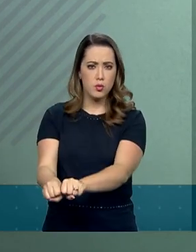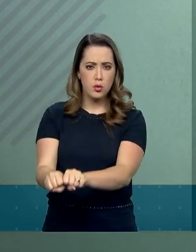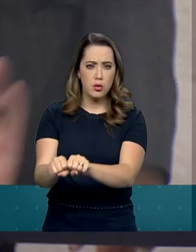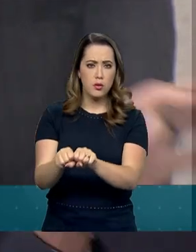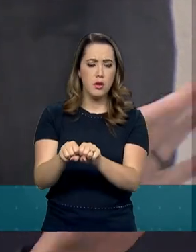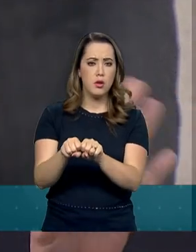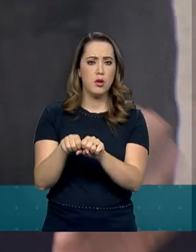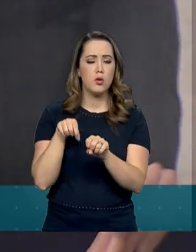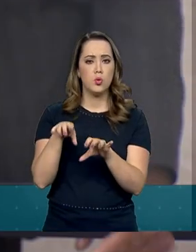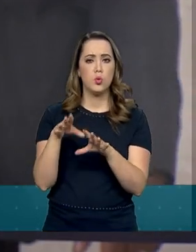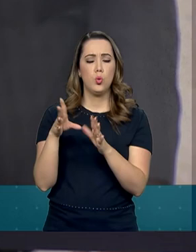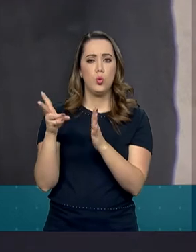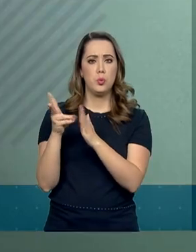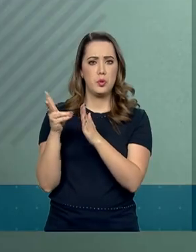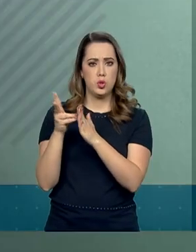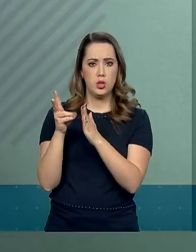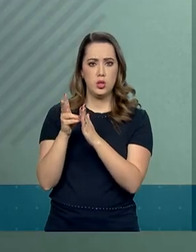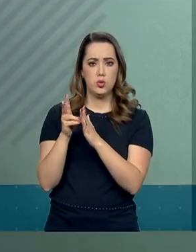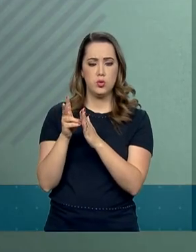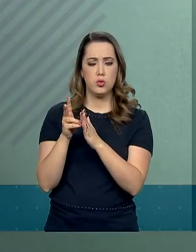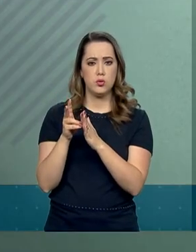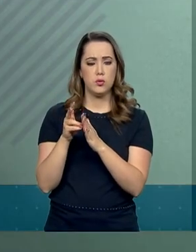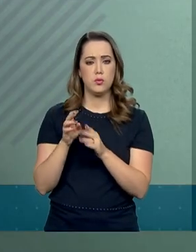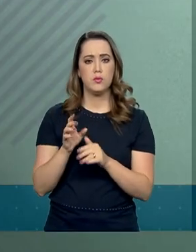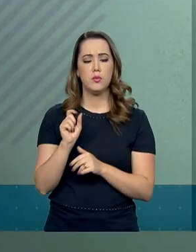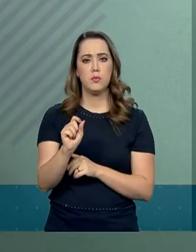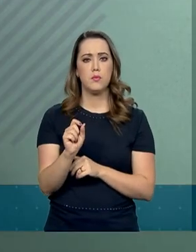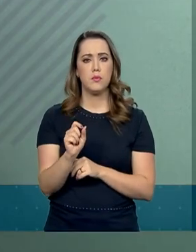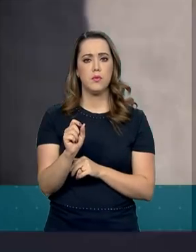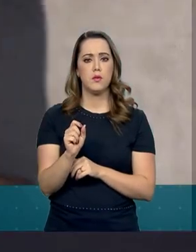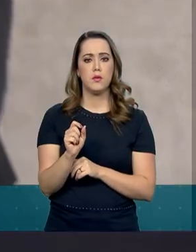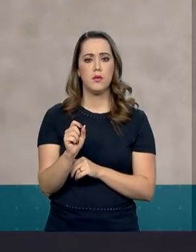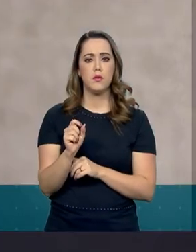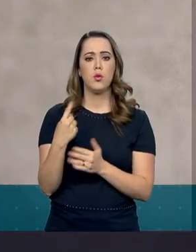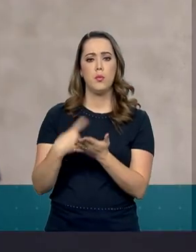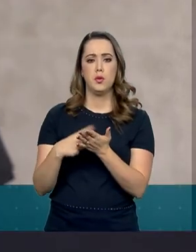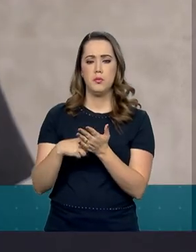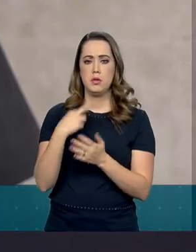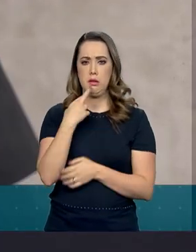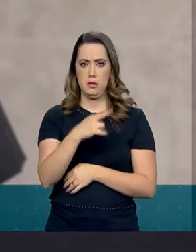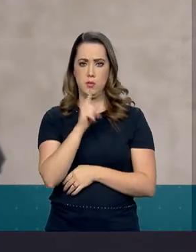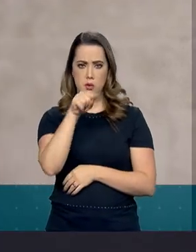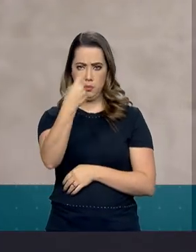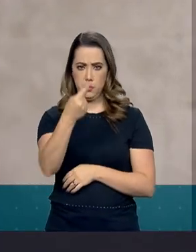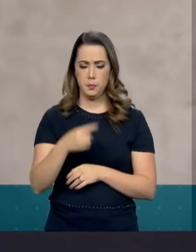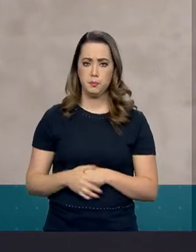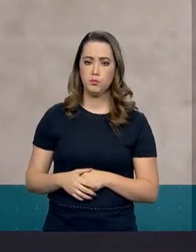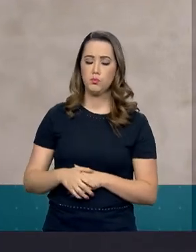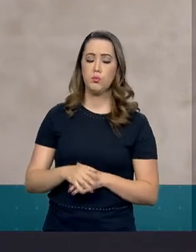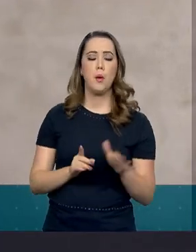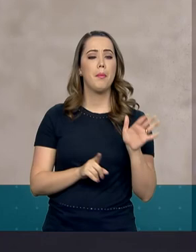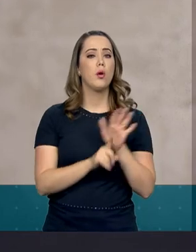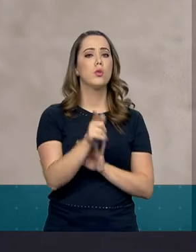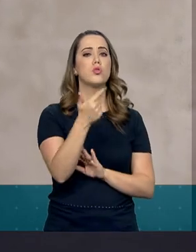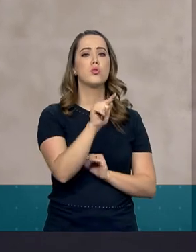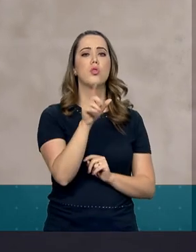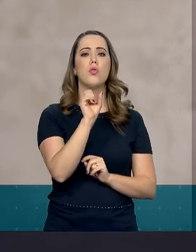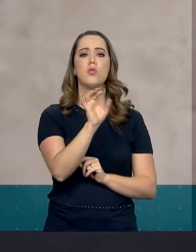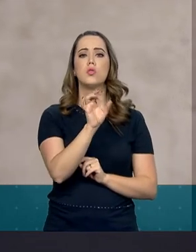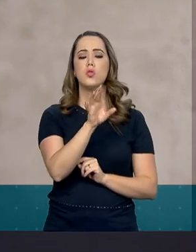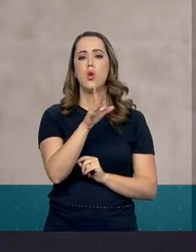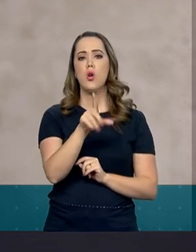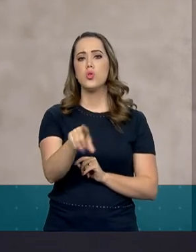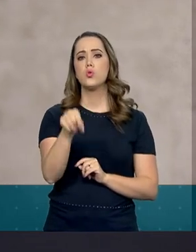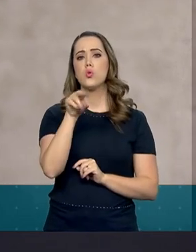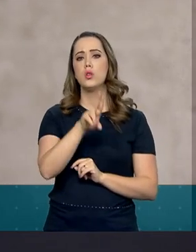mais está bem mas eu disse que o mineiro número habitual hoje podia tv ou se era só essa questão da nomeação